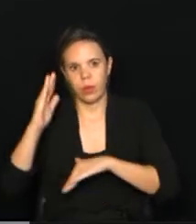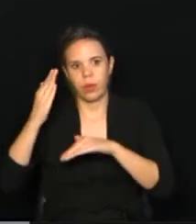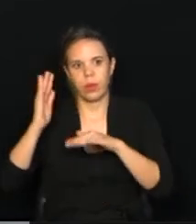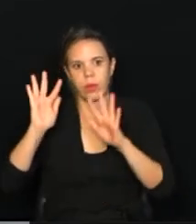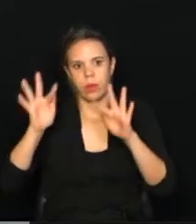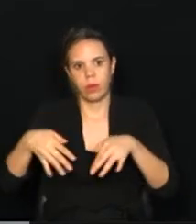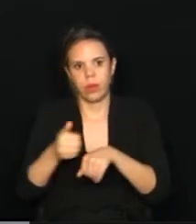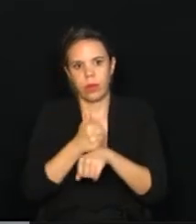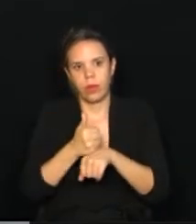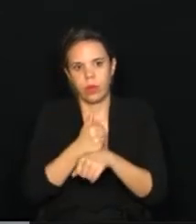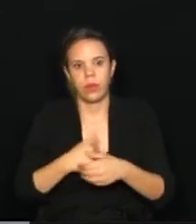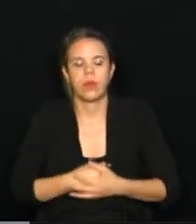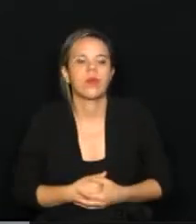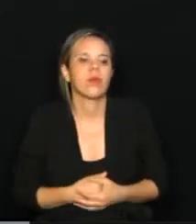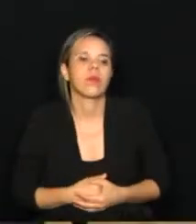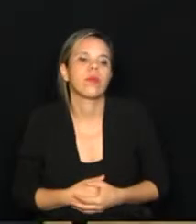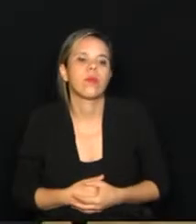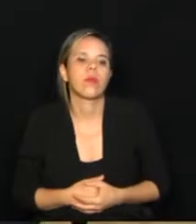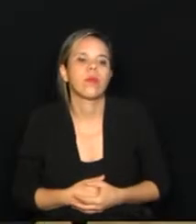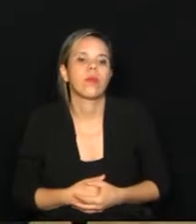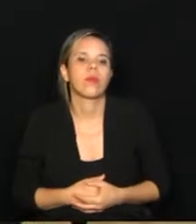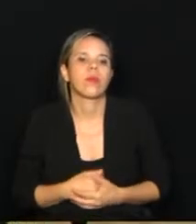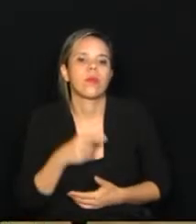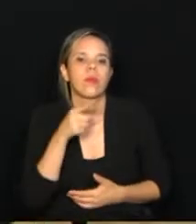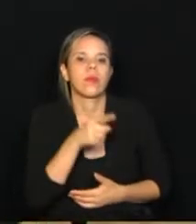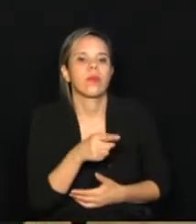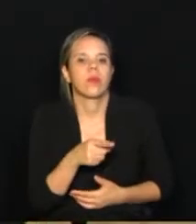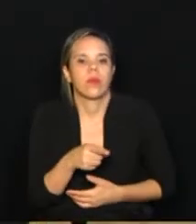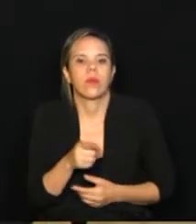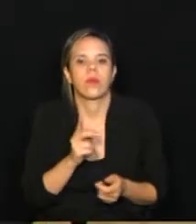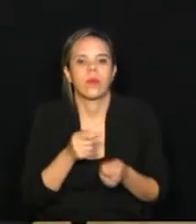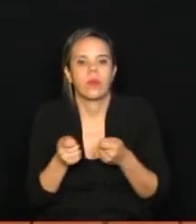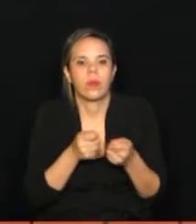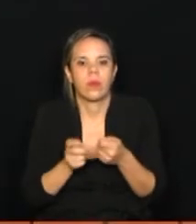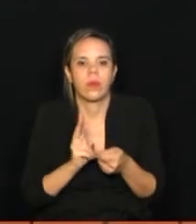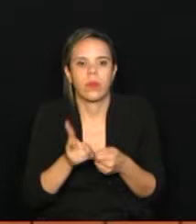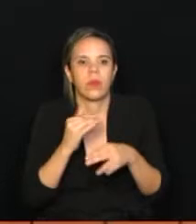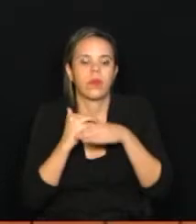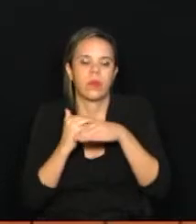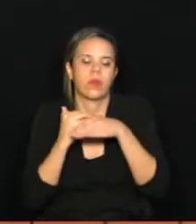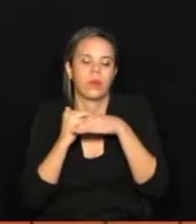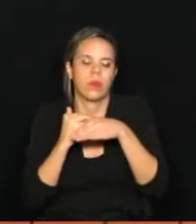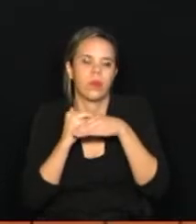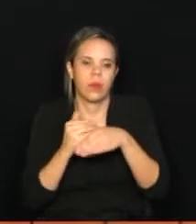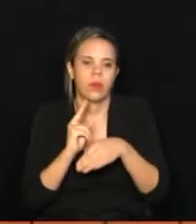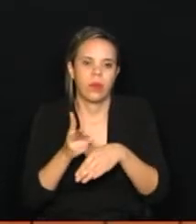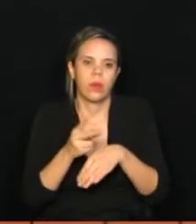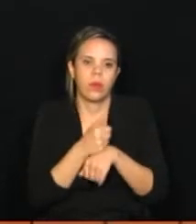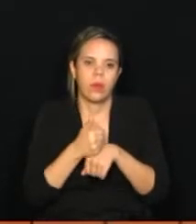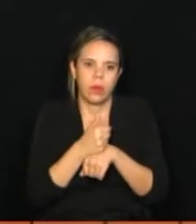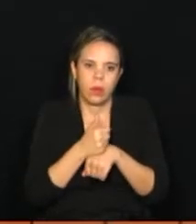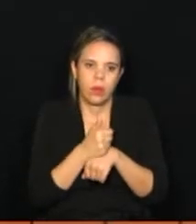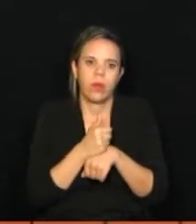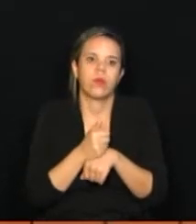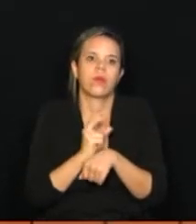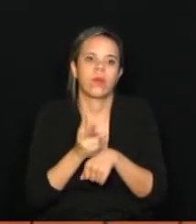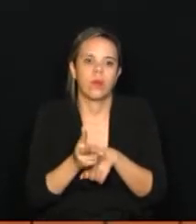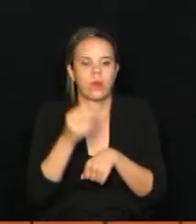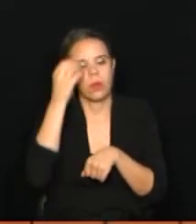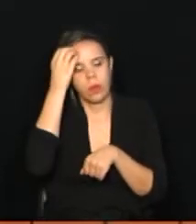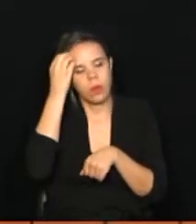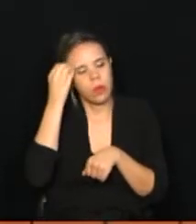minha carreira. Ô Tássia, para você manter esse nível, para você manter